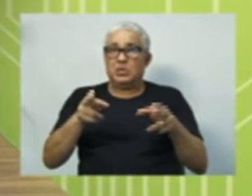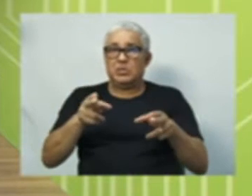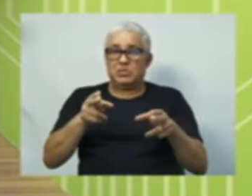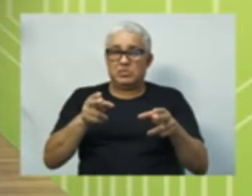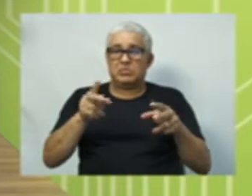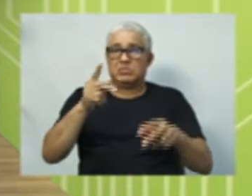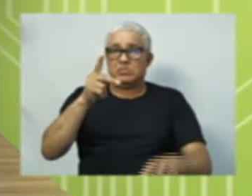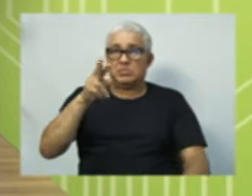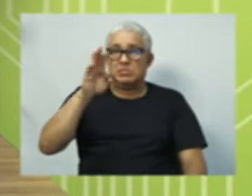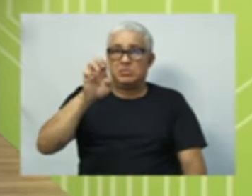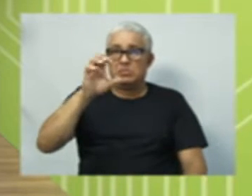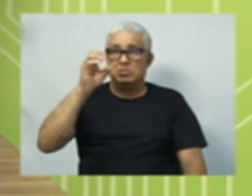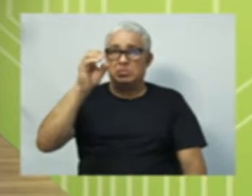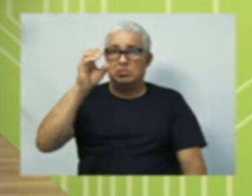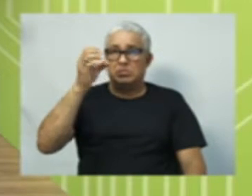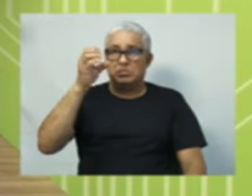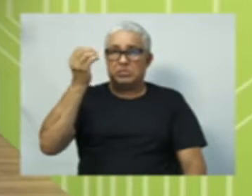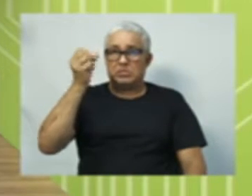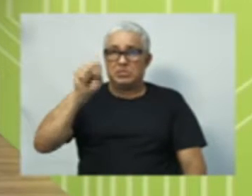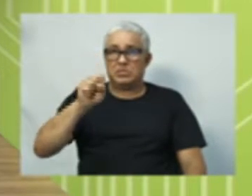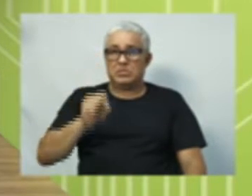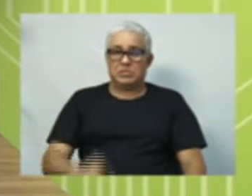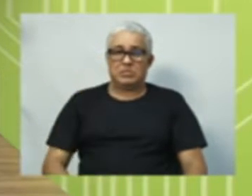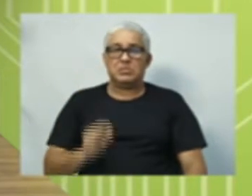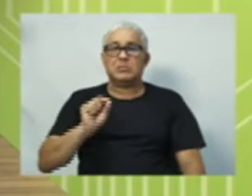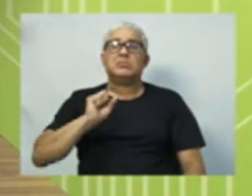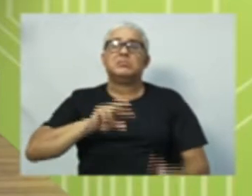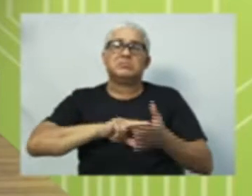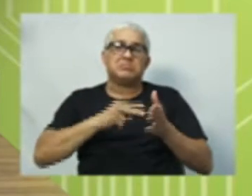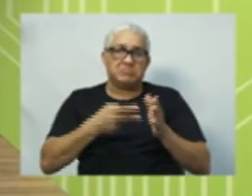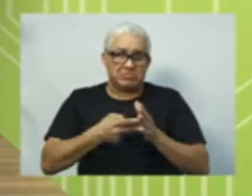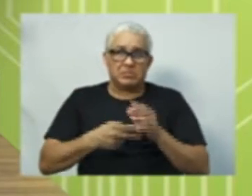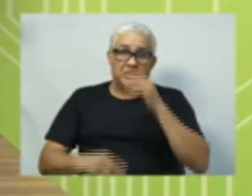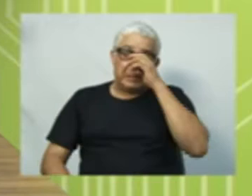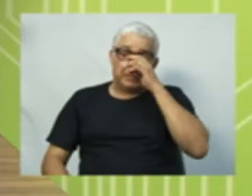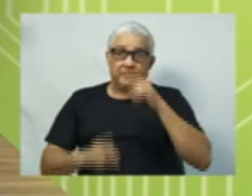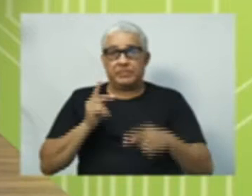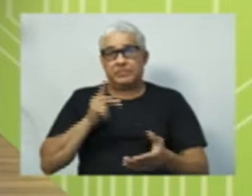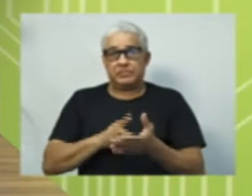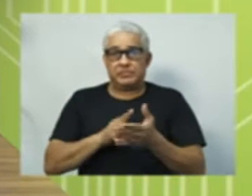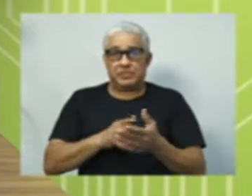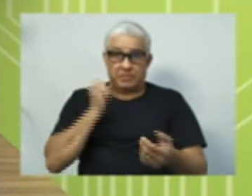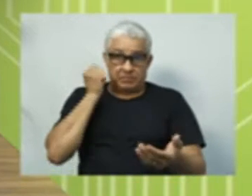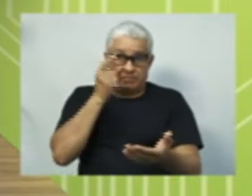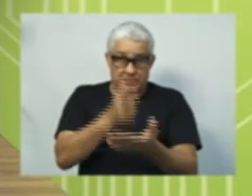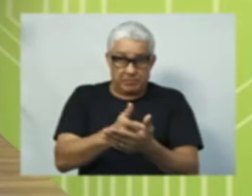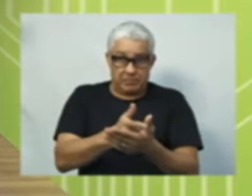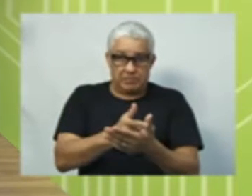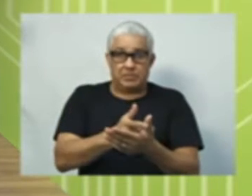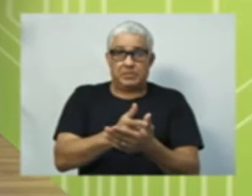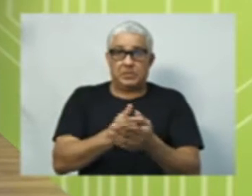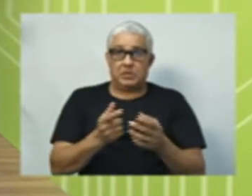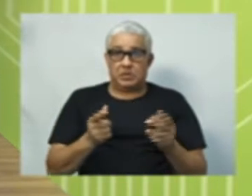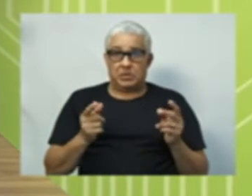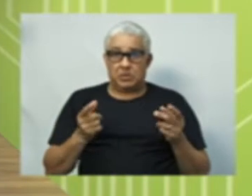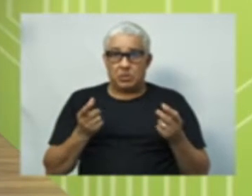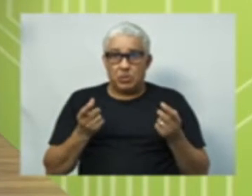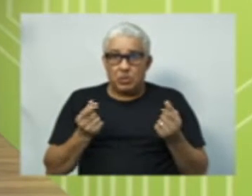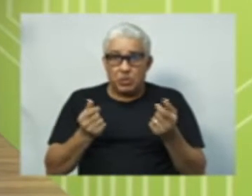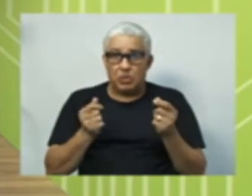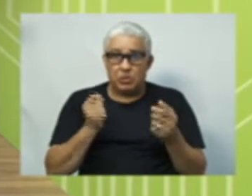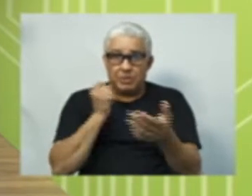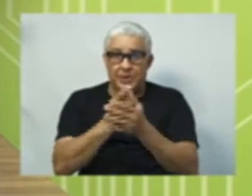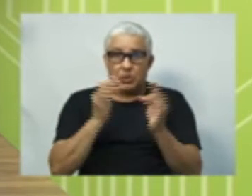Entenderam? Então, o que isso quer dizer? Que, na verdade, quem vai pagar os tributos é você, ó,